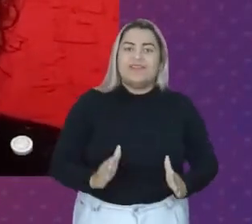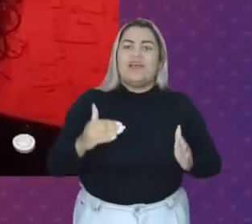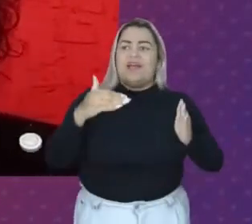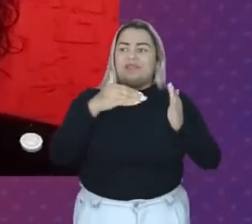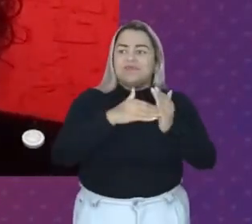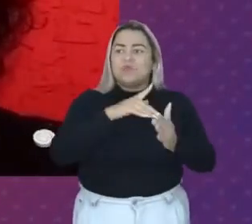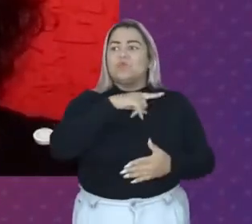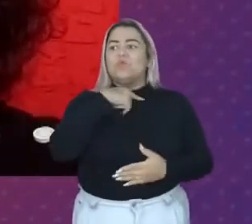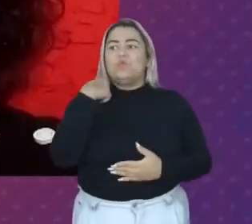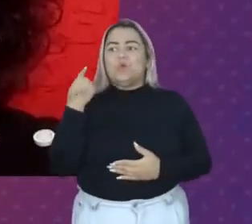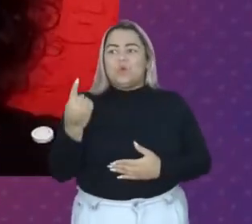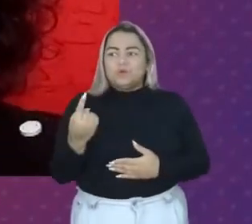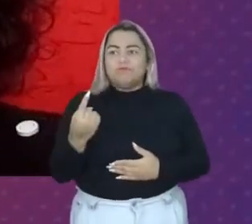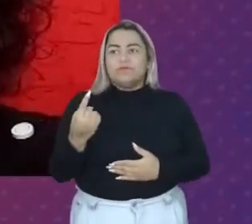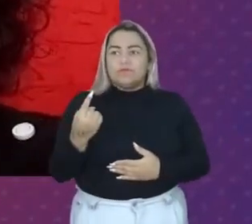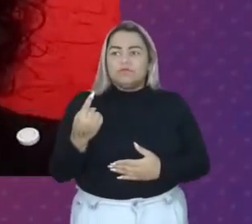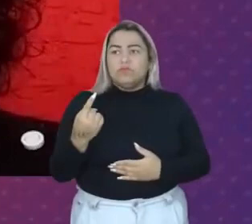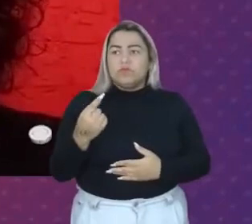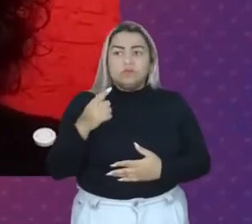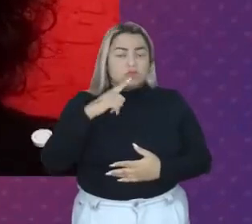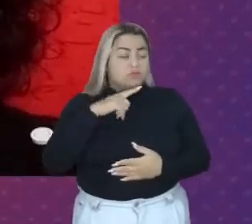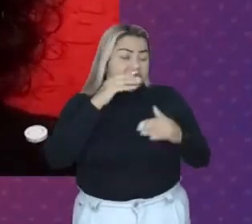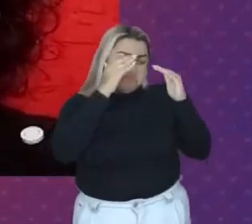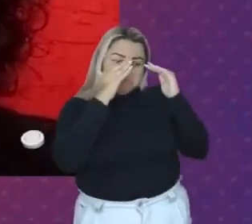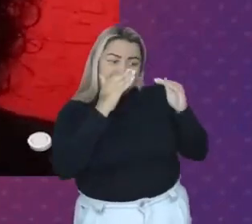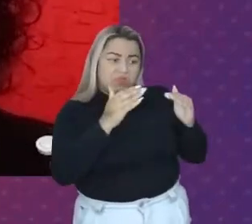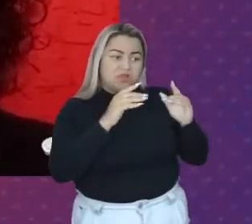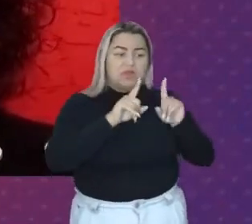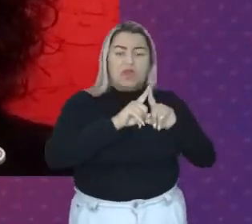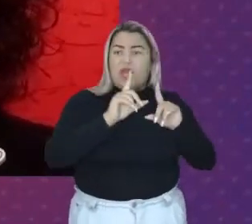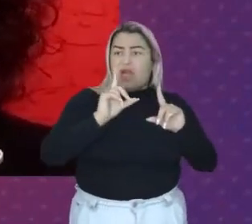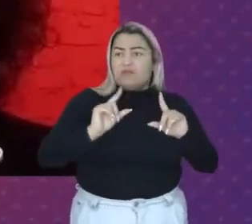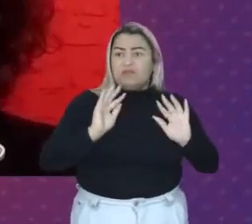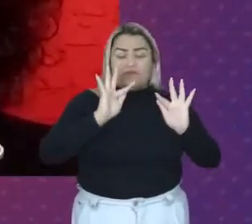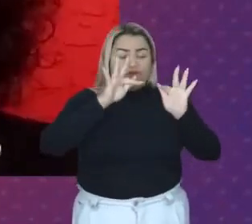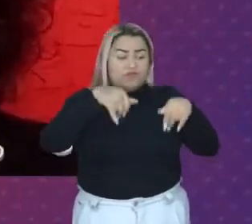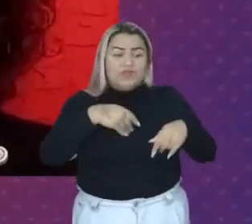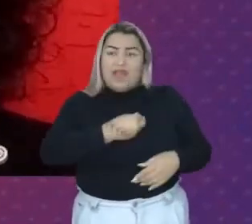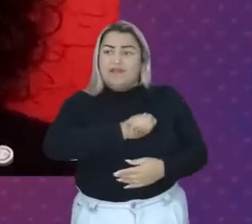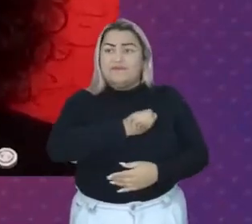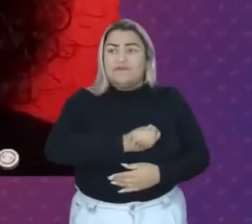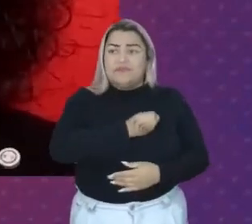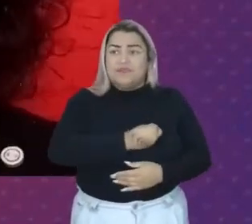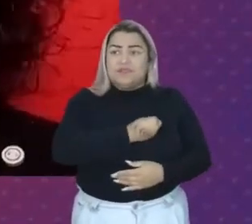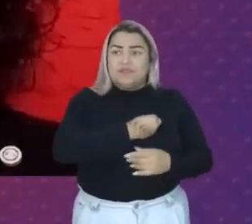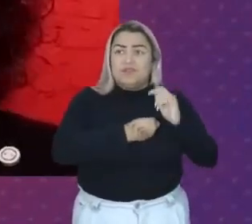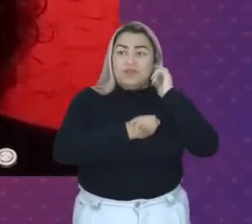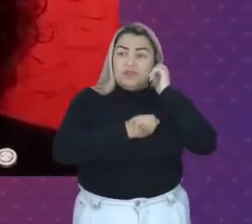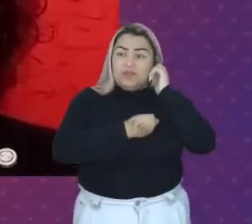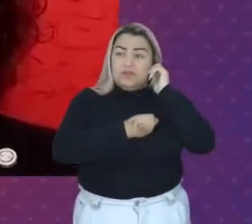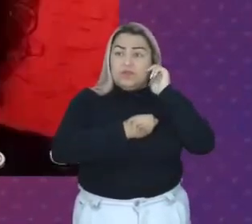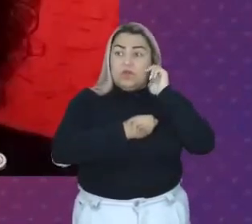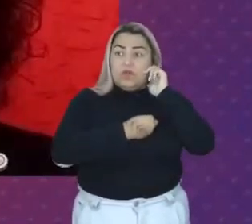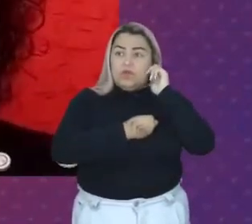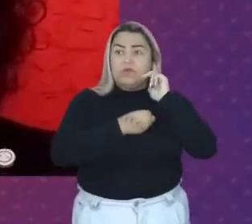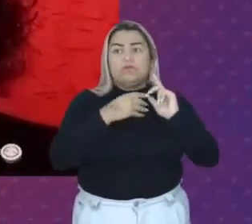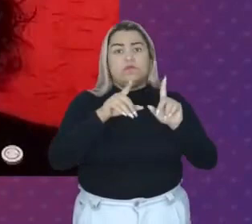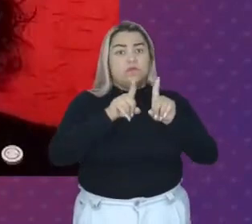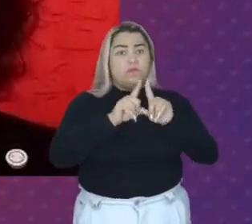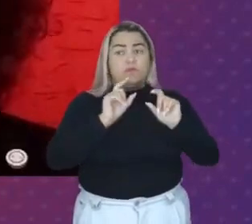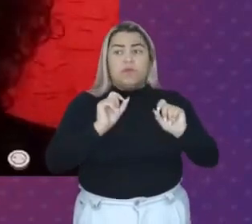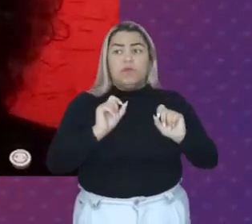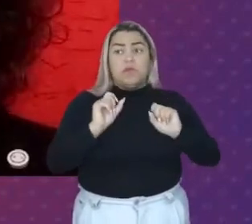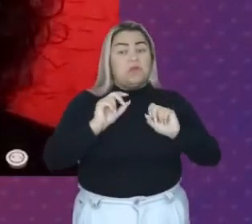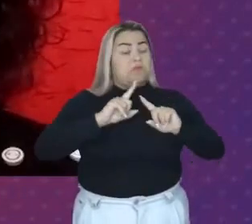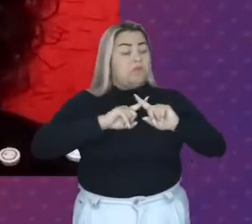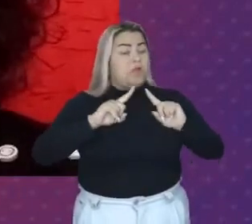morre. Talvez nos dê um respeitozinho, aí quando está no final da vida, se você chega a ser uma septuagenária ou octogenária. Mas